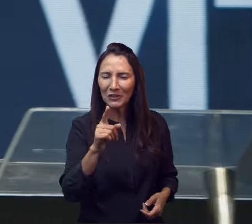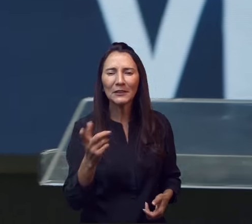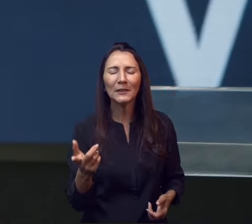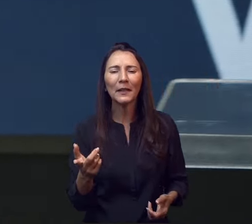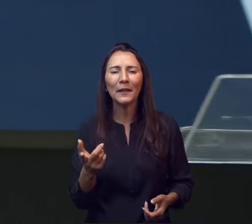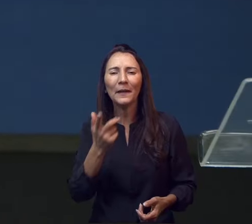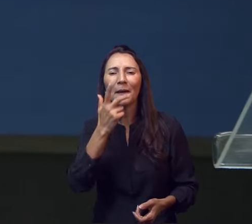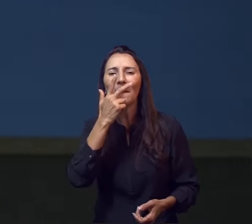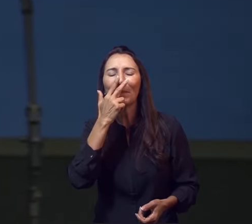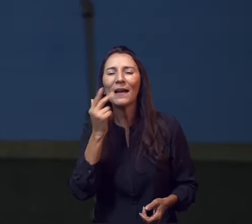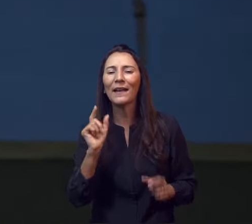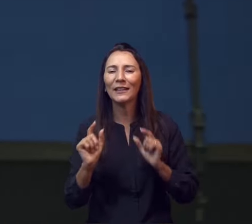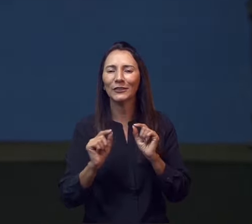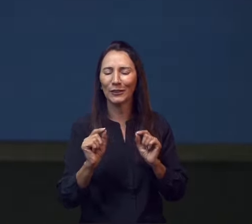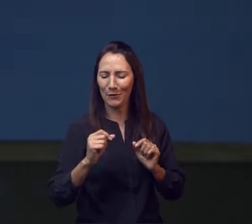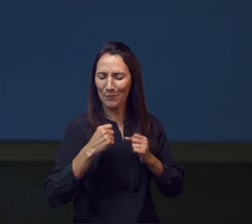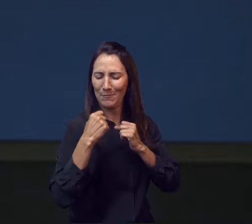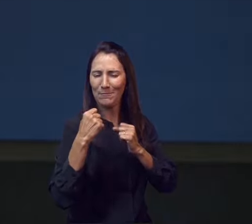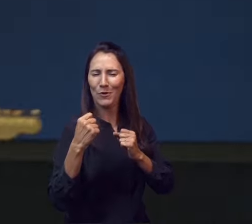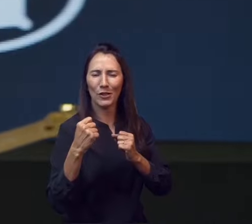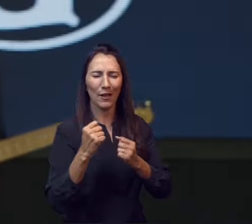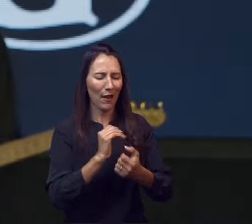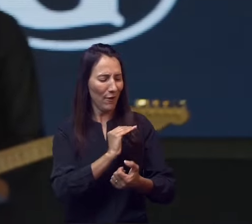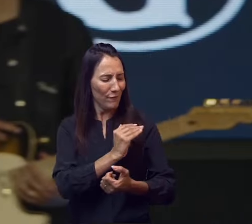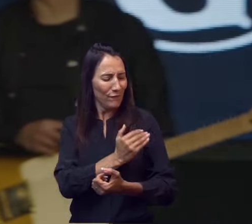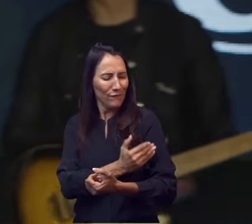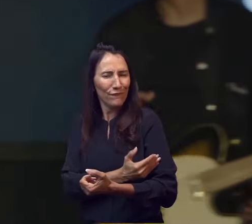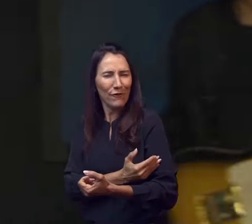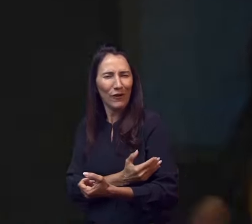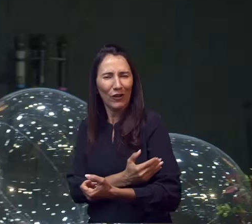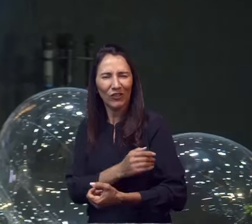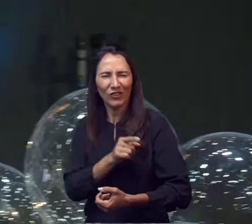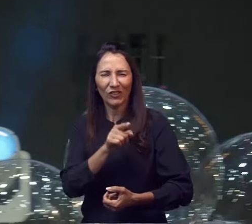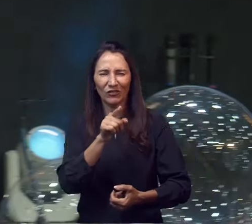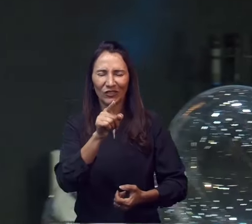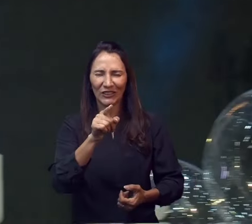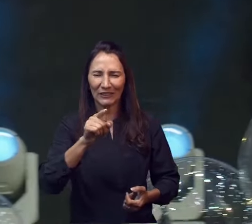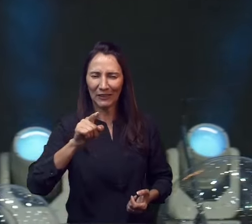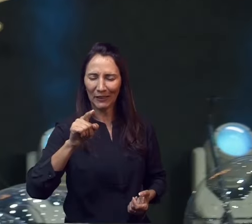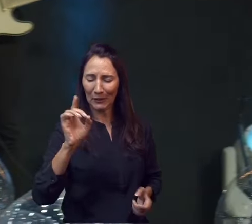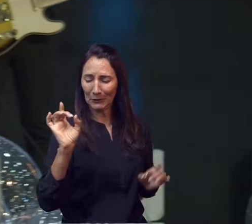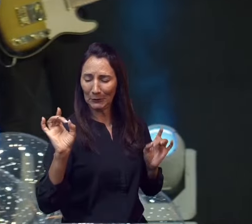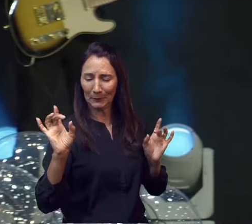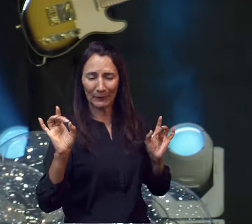gospel não é para você achar que você é um diferencial